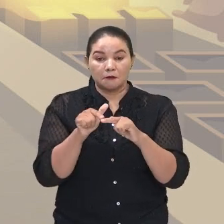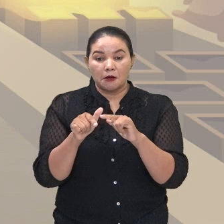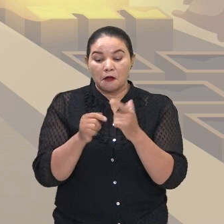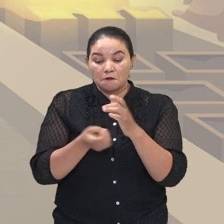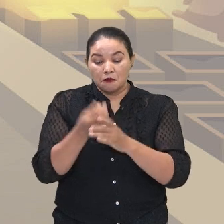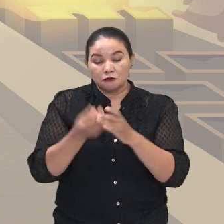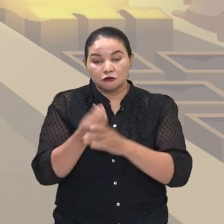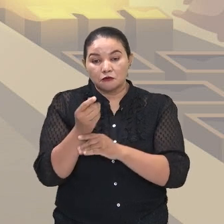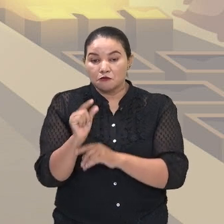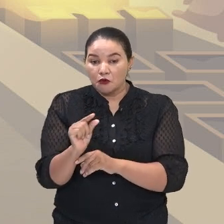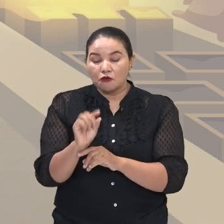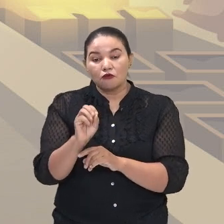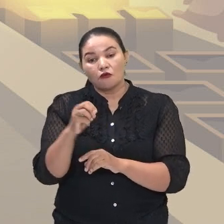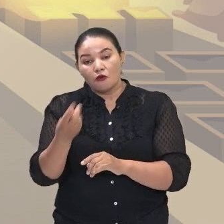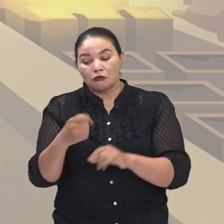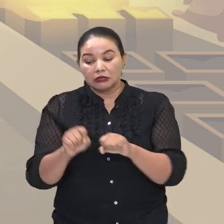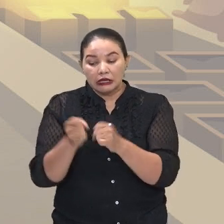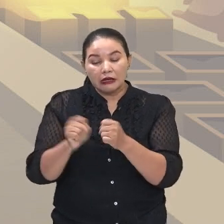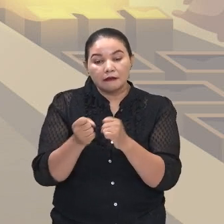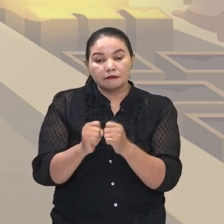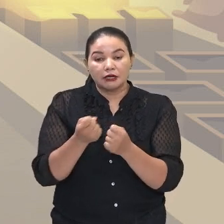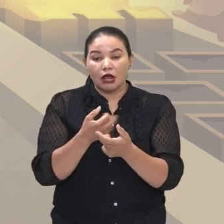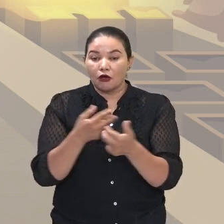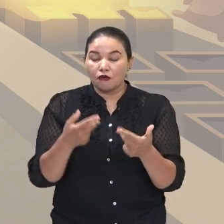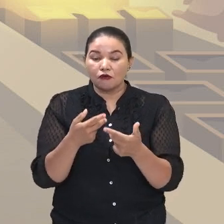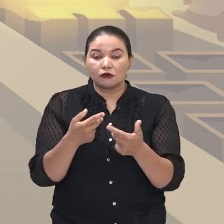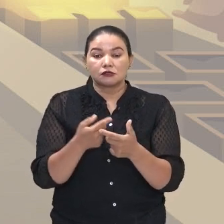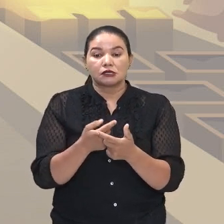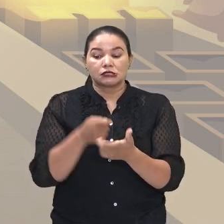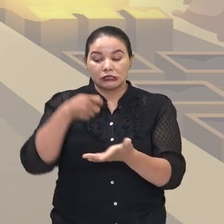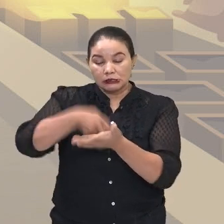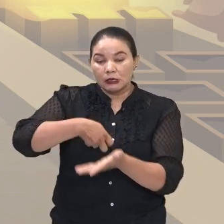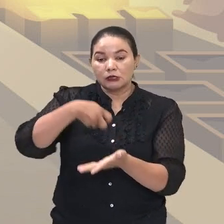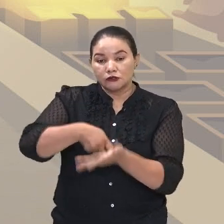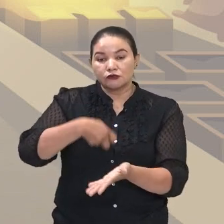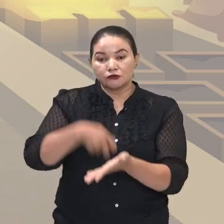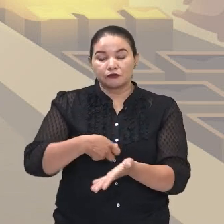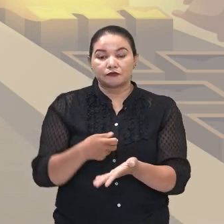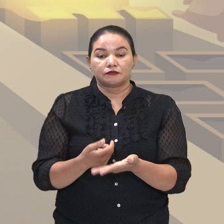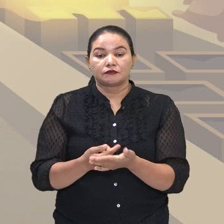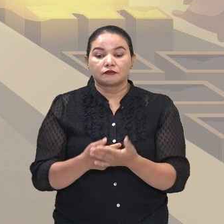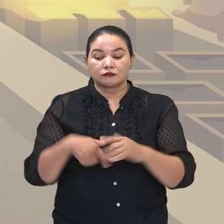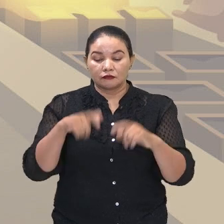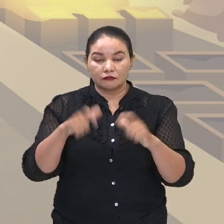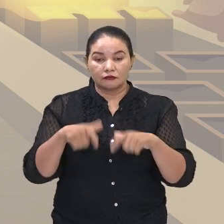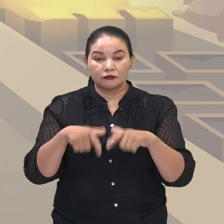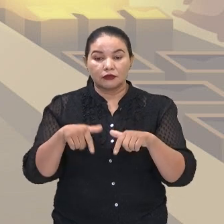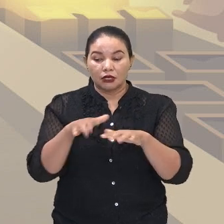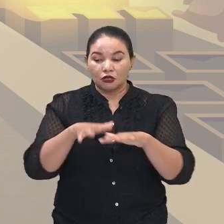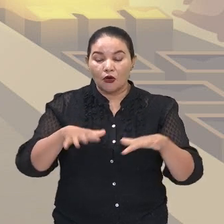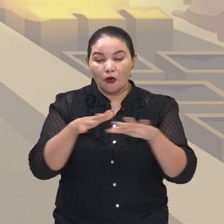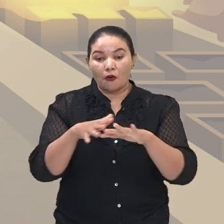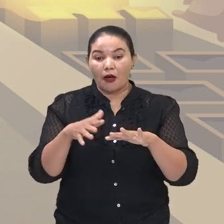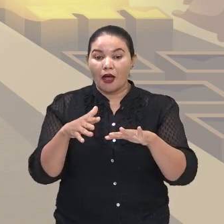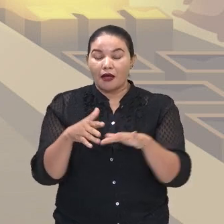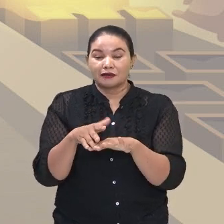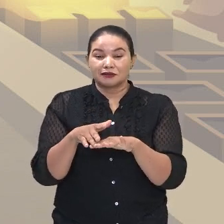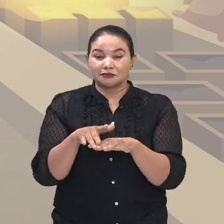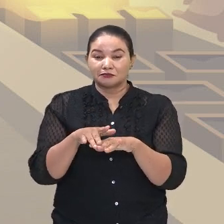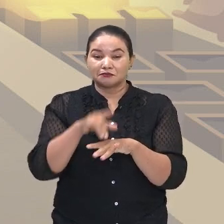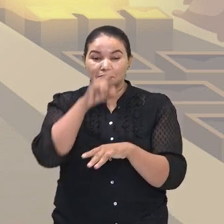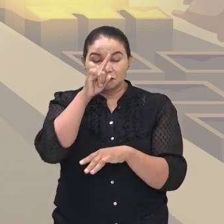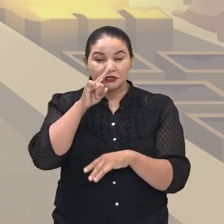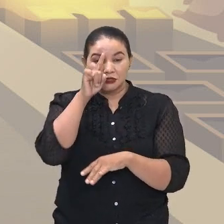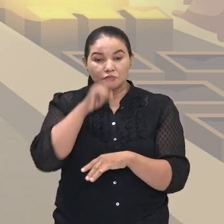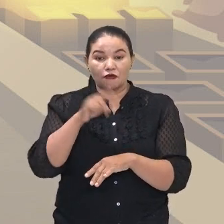por quebrar algum material. Os ambientes eles eram insalubres e perigosos. A gente observa aqui